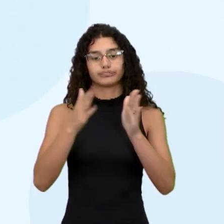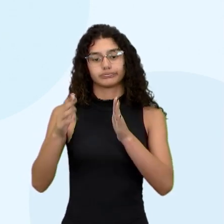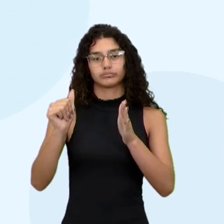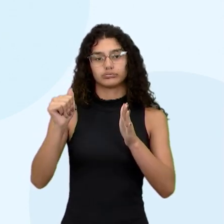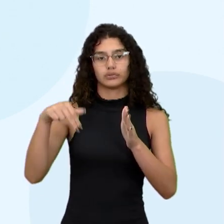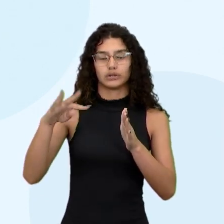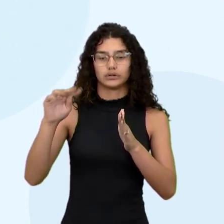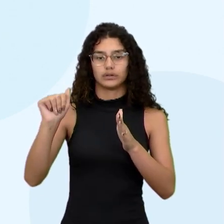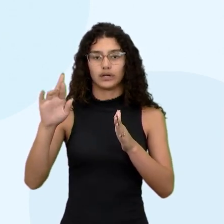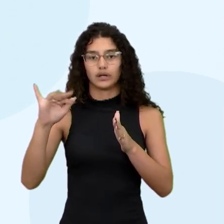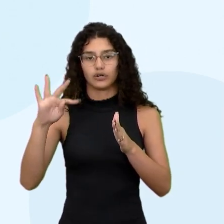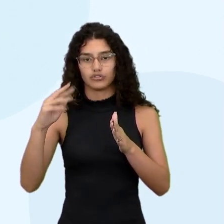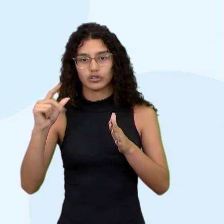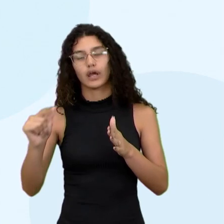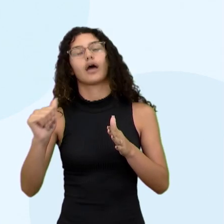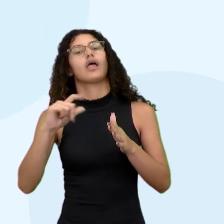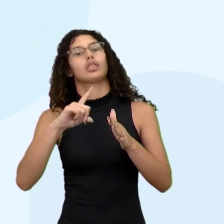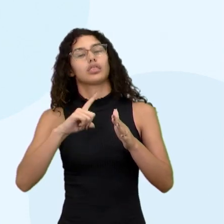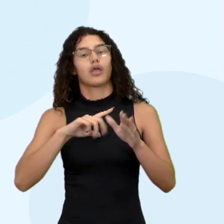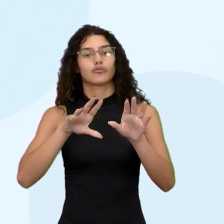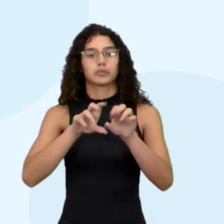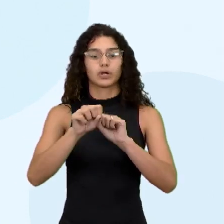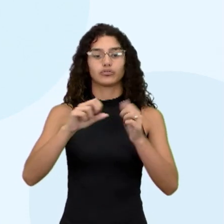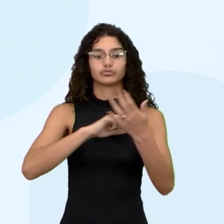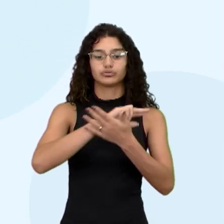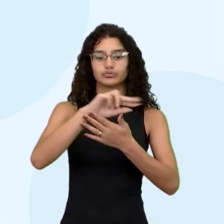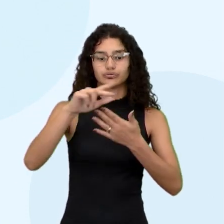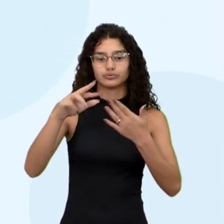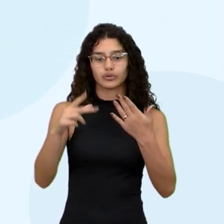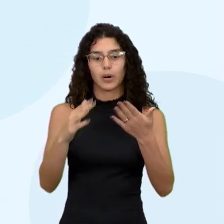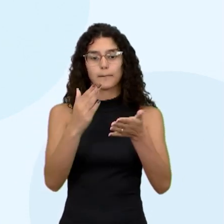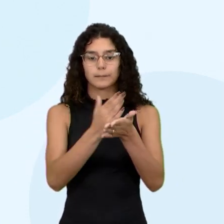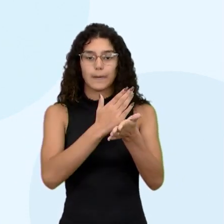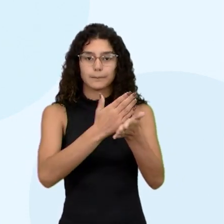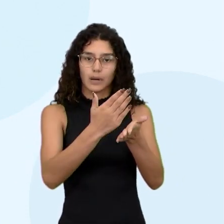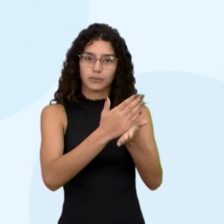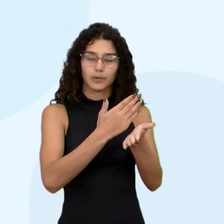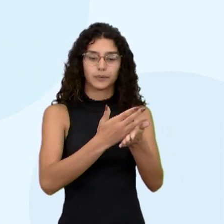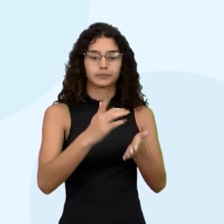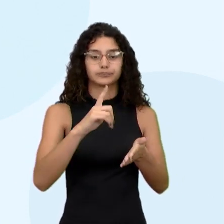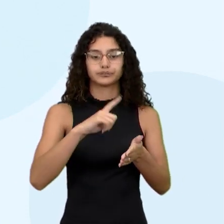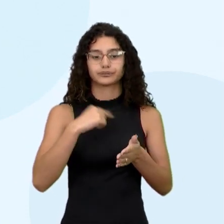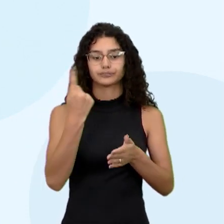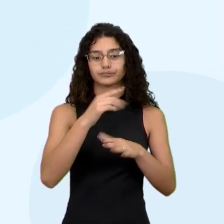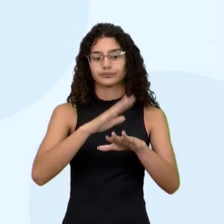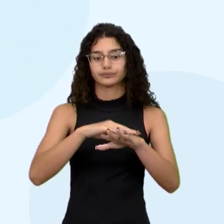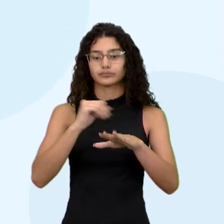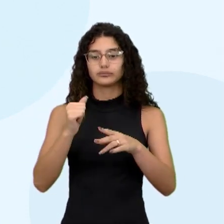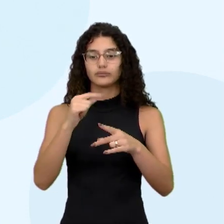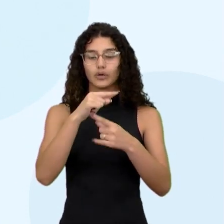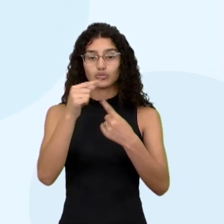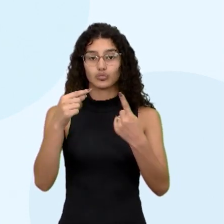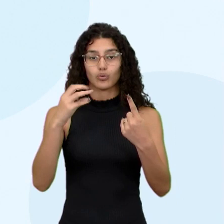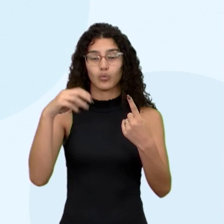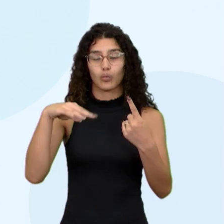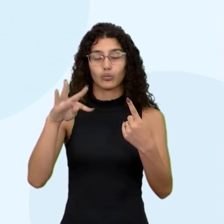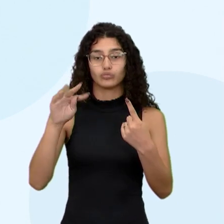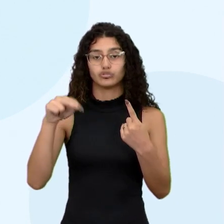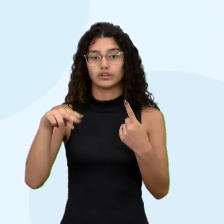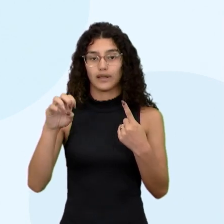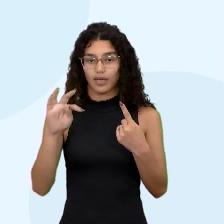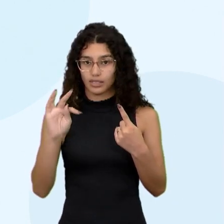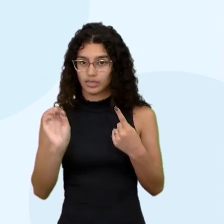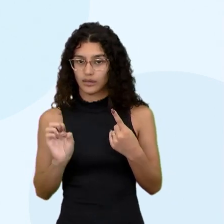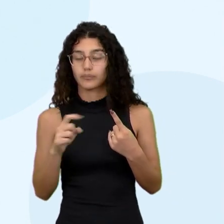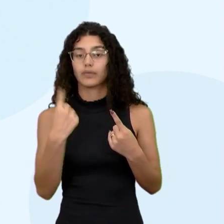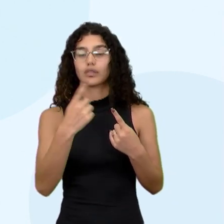junto com a Austrália, né? Uma formação aí de desmembramento do que nós chamamos de único continente, a Pangeia, né?